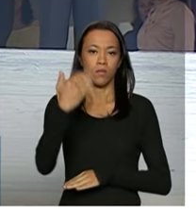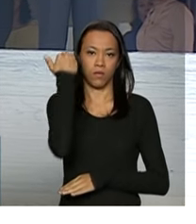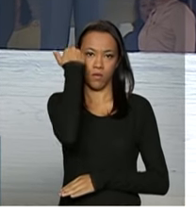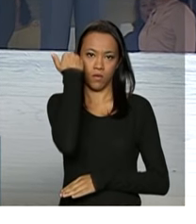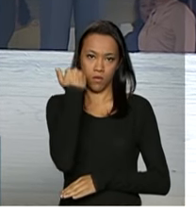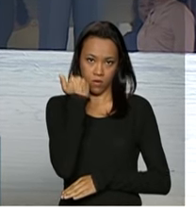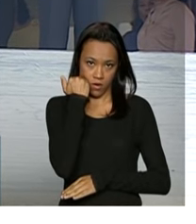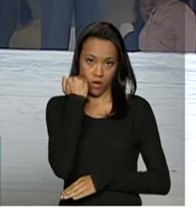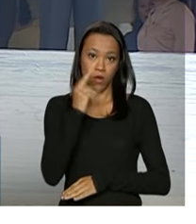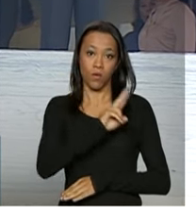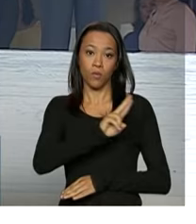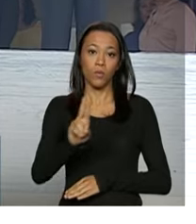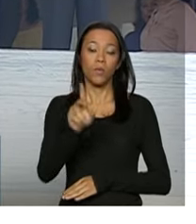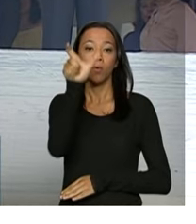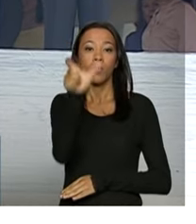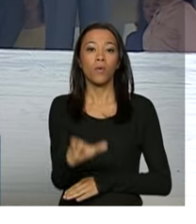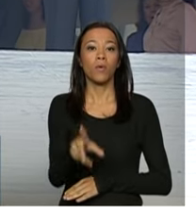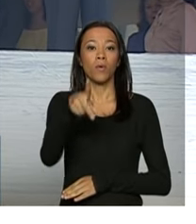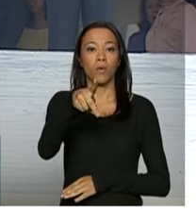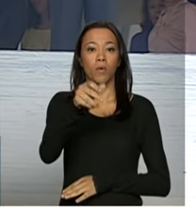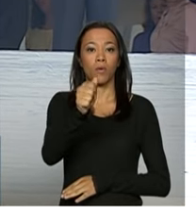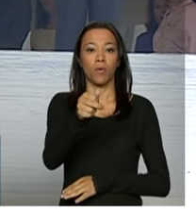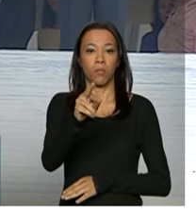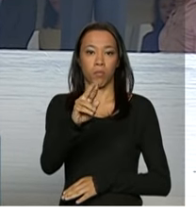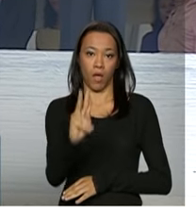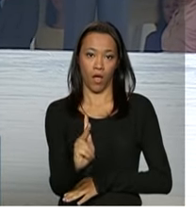faz visita oficial de Estado ao Brasil.